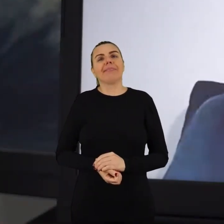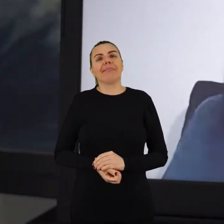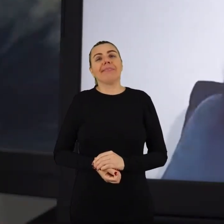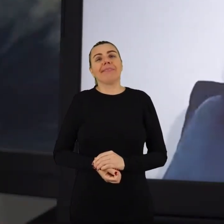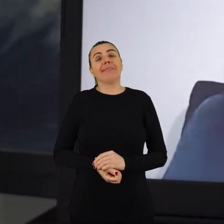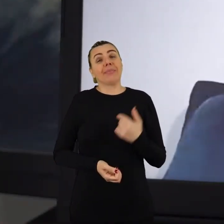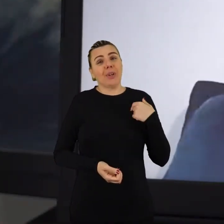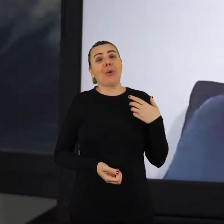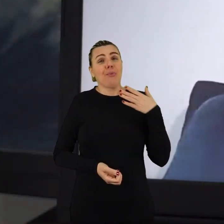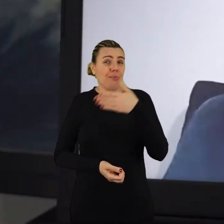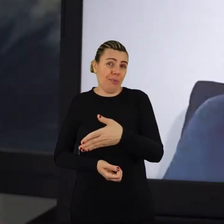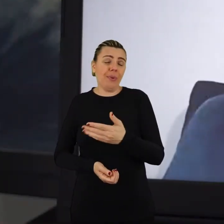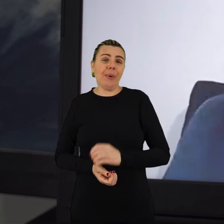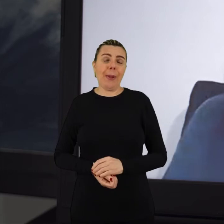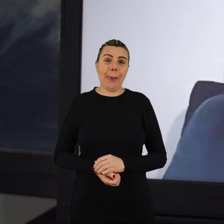E eu fui.